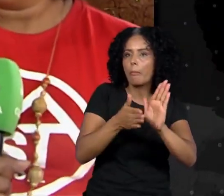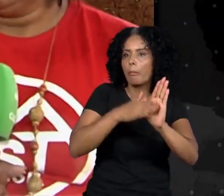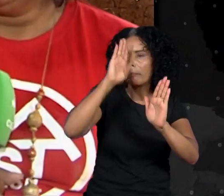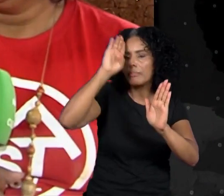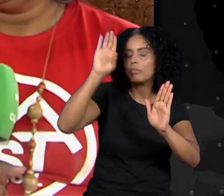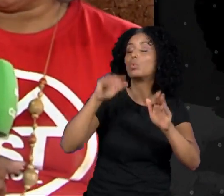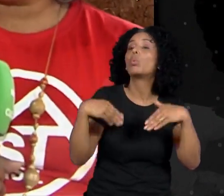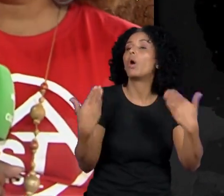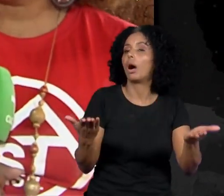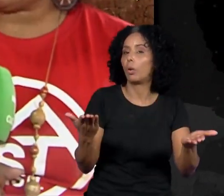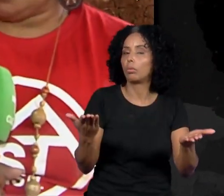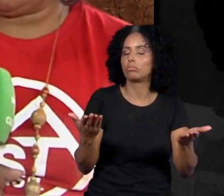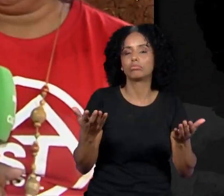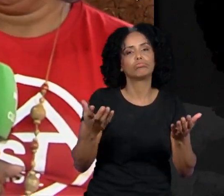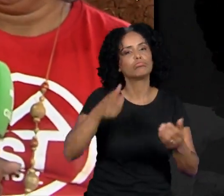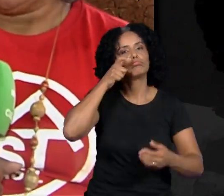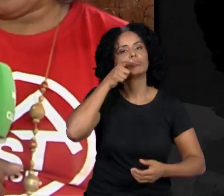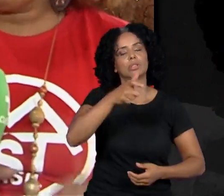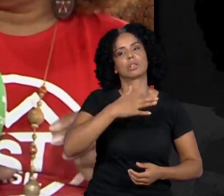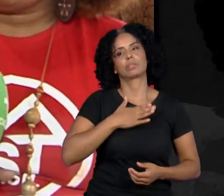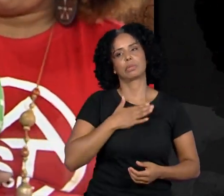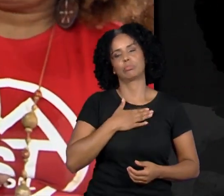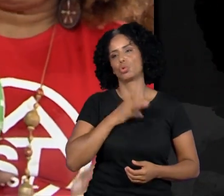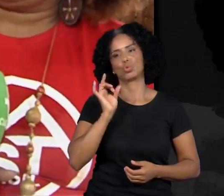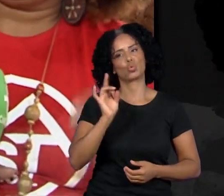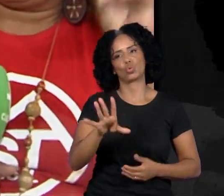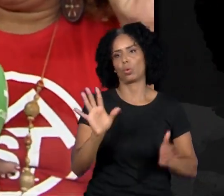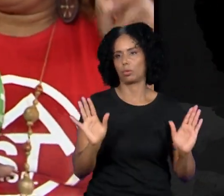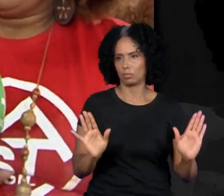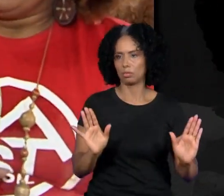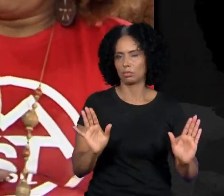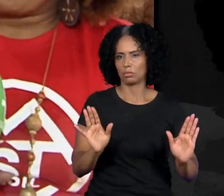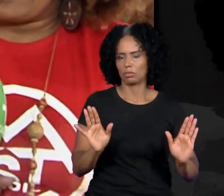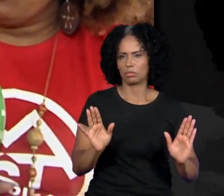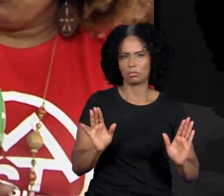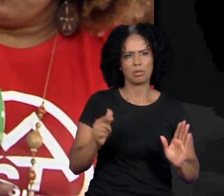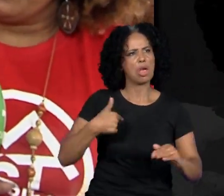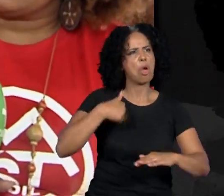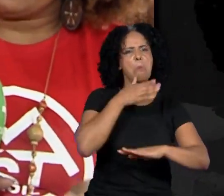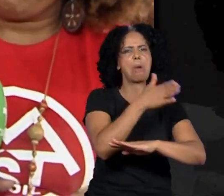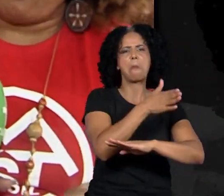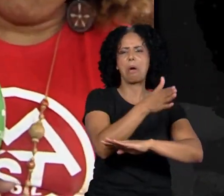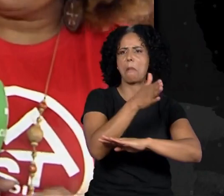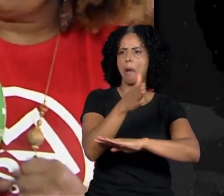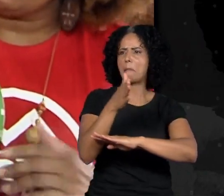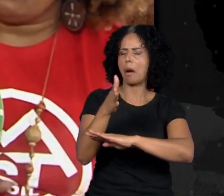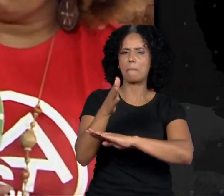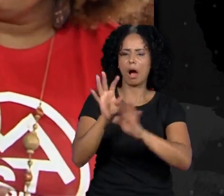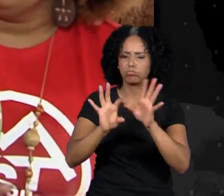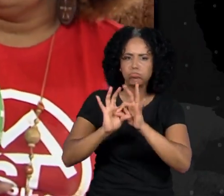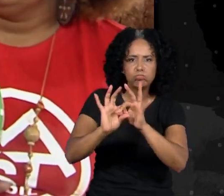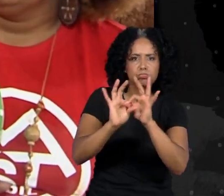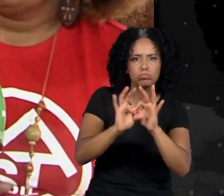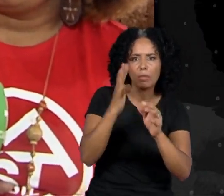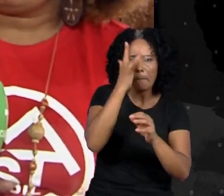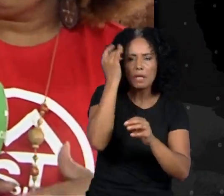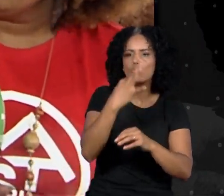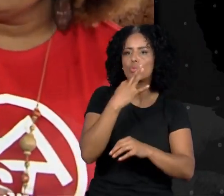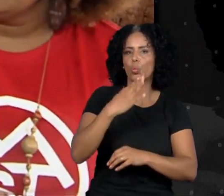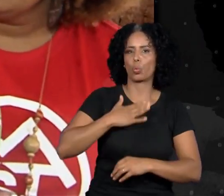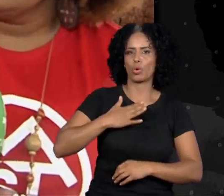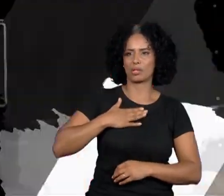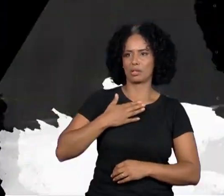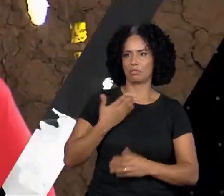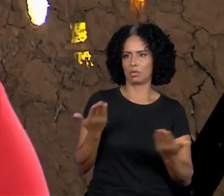movimento. É isso que me interessa. A rua não pode nunca perder o calor, porque sempre foi a rua que deu tom para